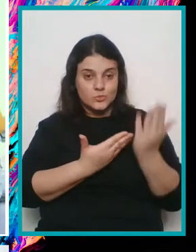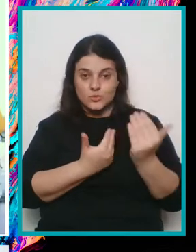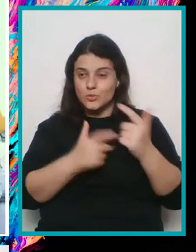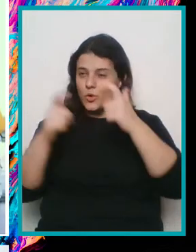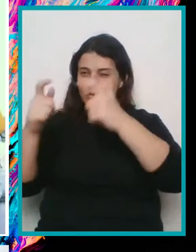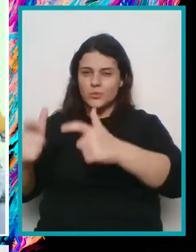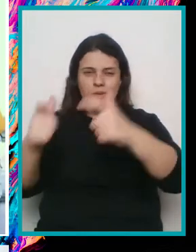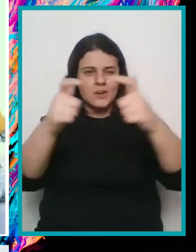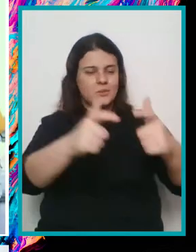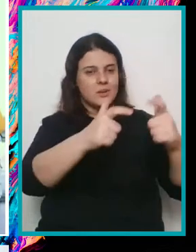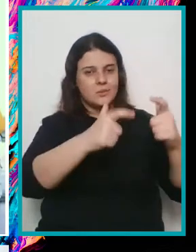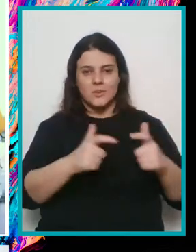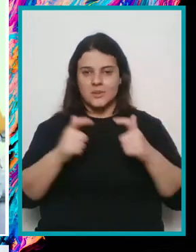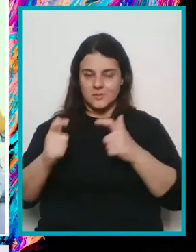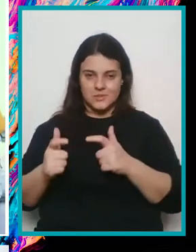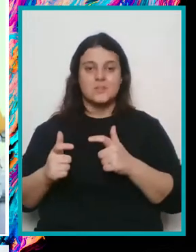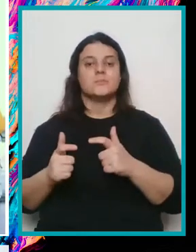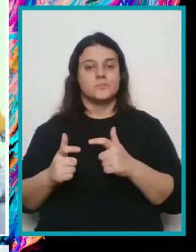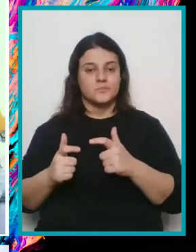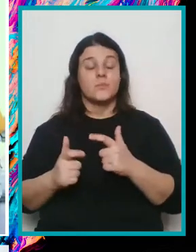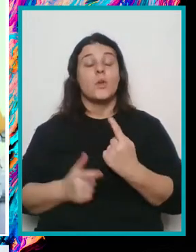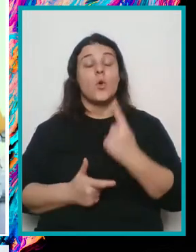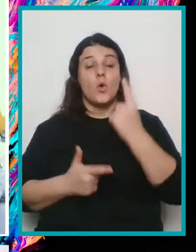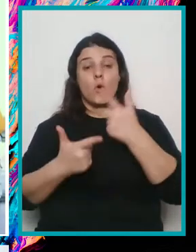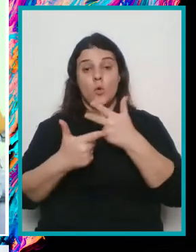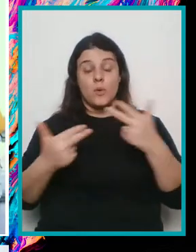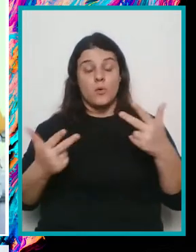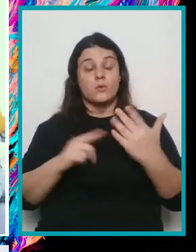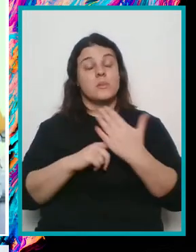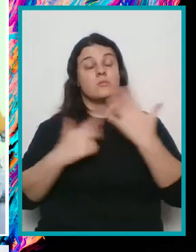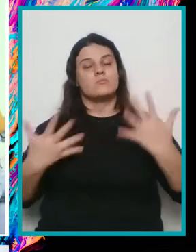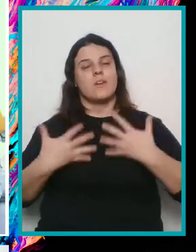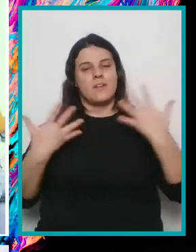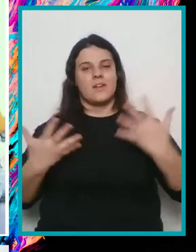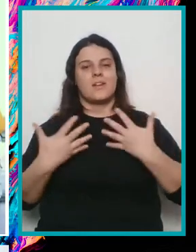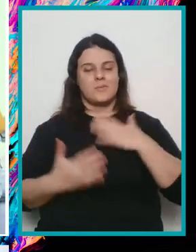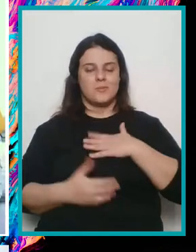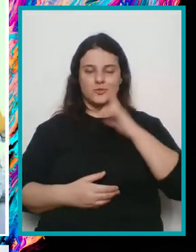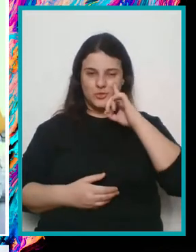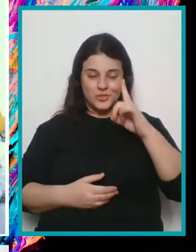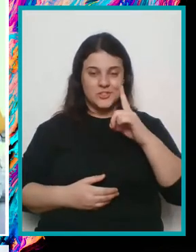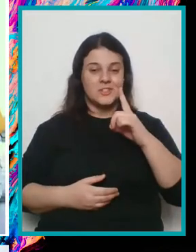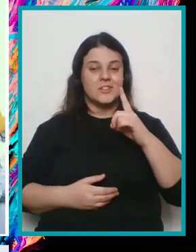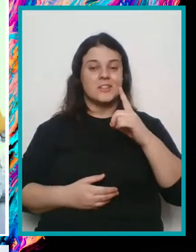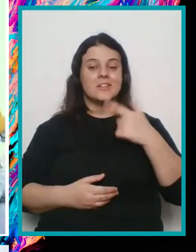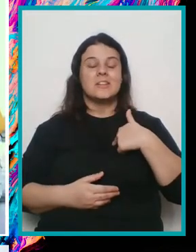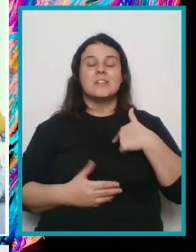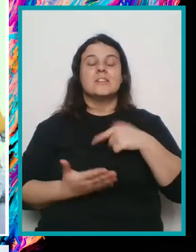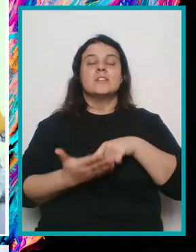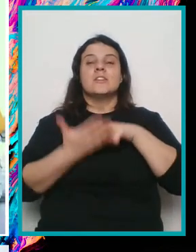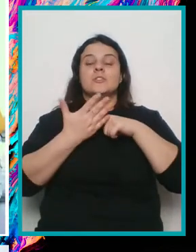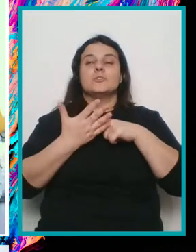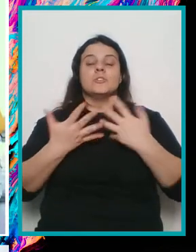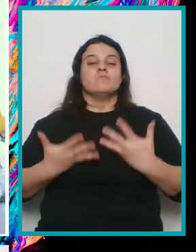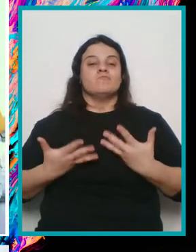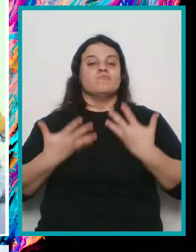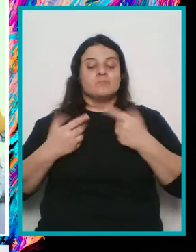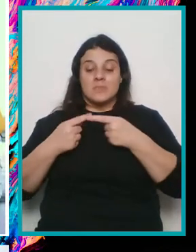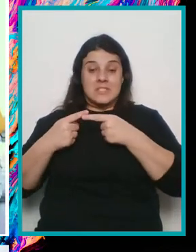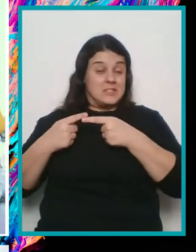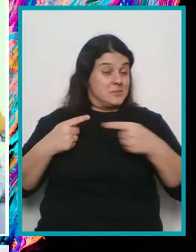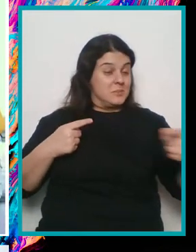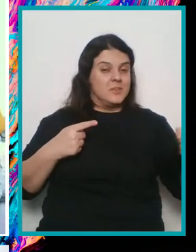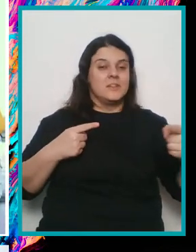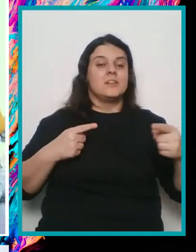semana toda é quando os meus amigos, assim, me ligam das comunidades, nas aldeias, para